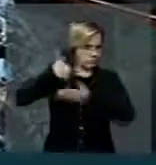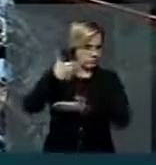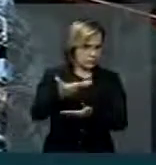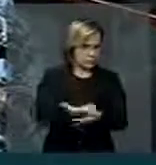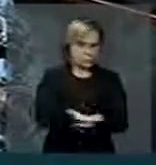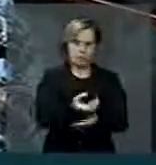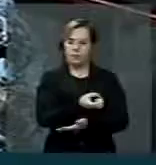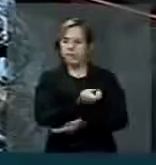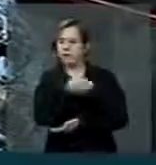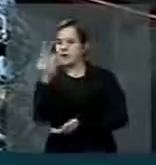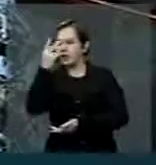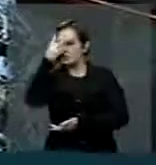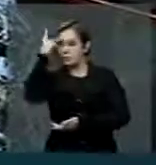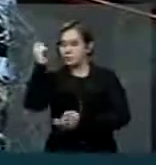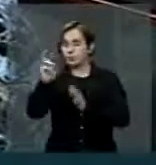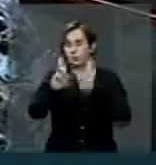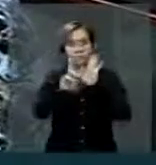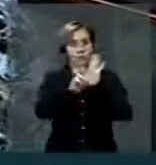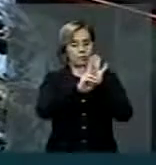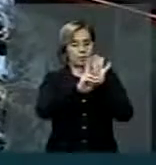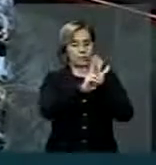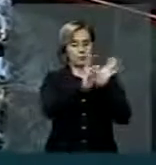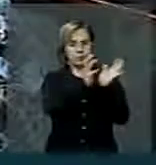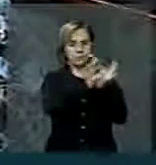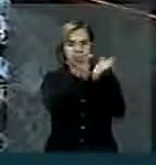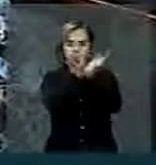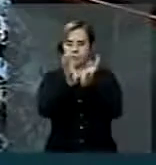essas pessoas representando